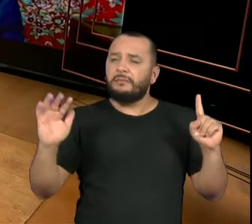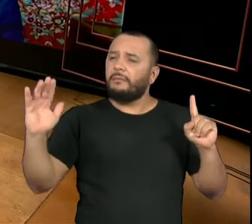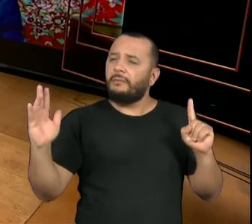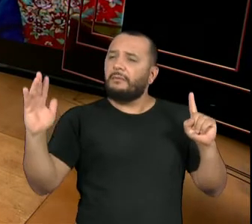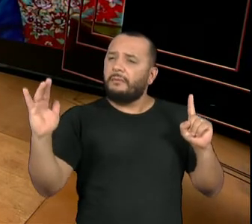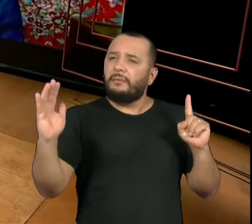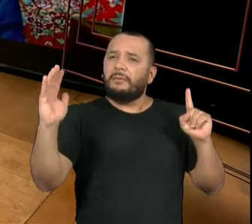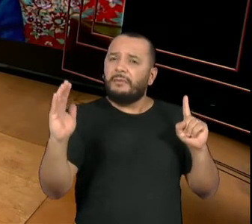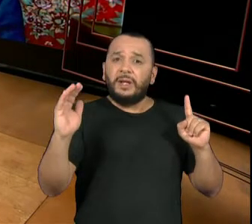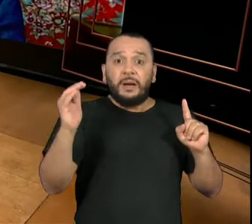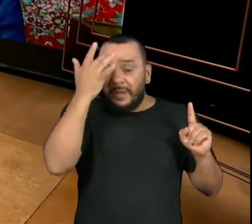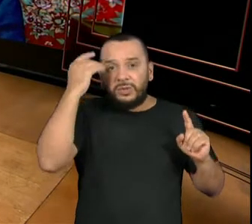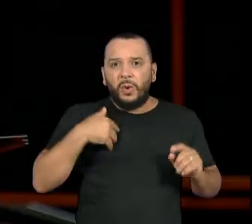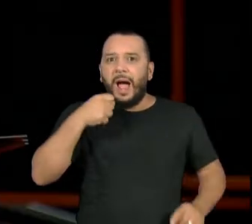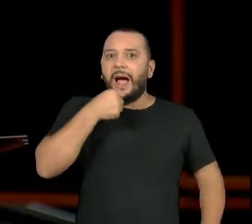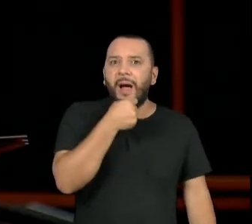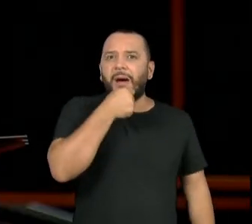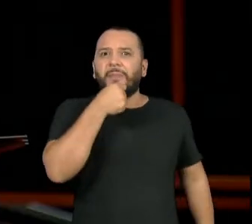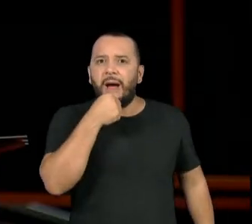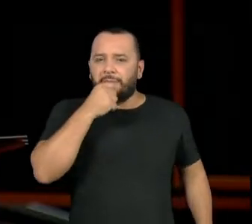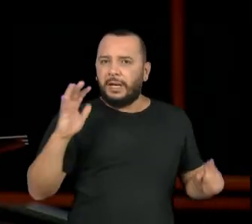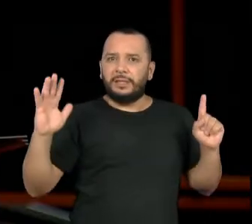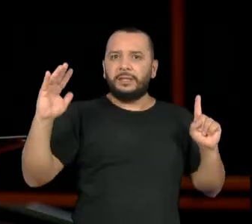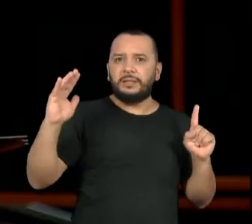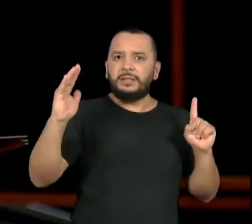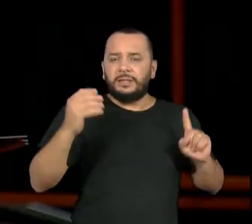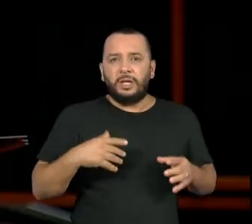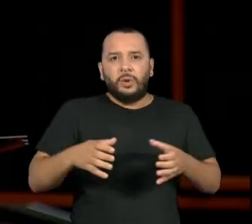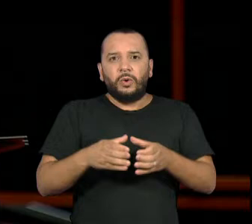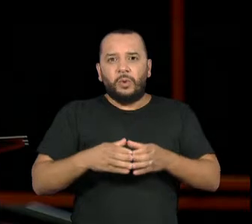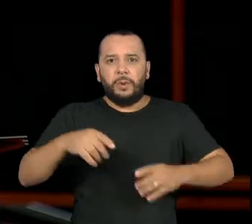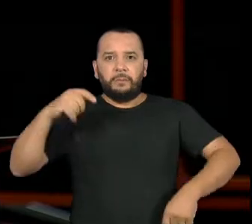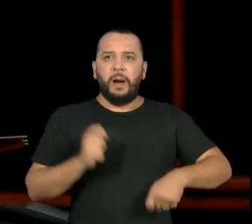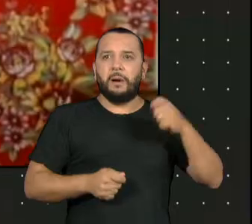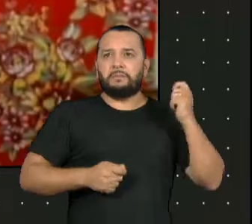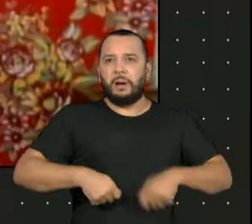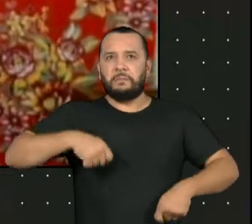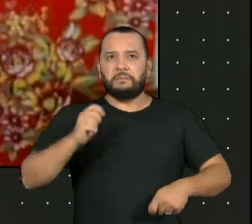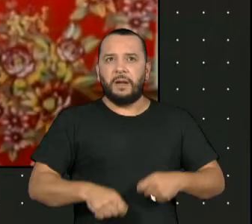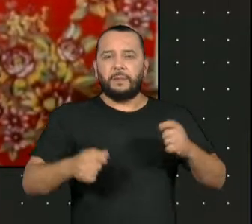iam cantando de lá até a cidade, com a banda de música tocando,